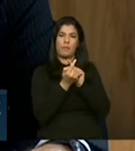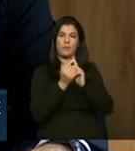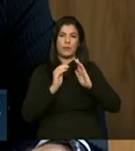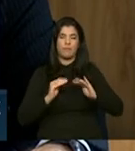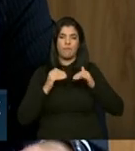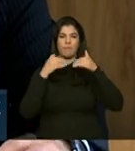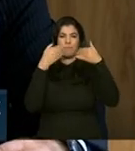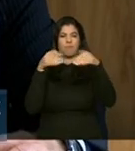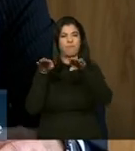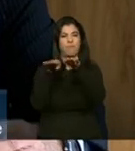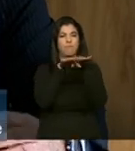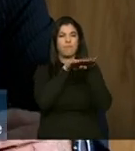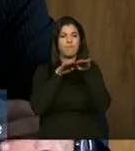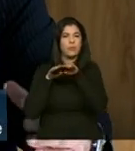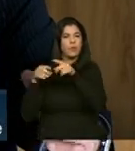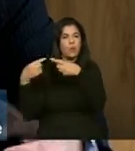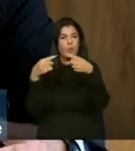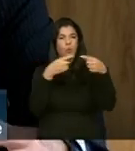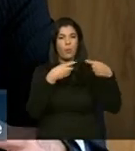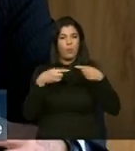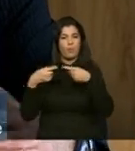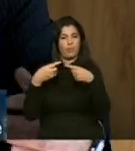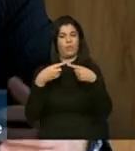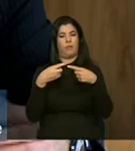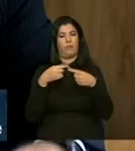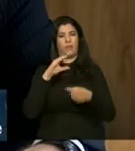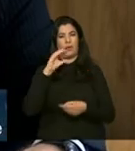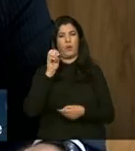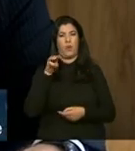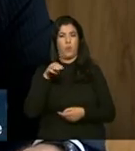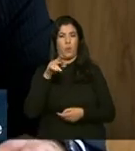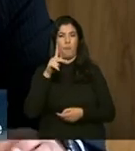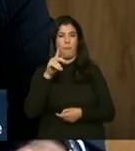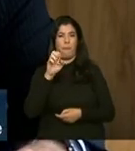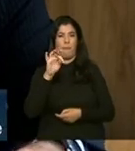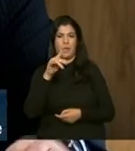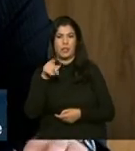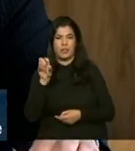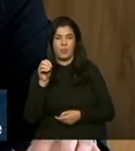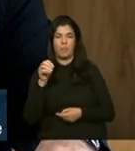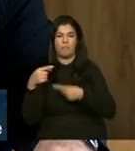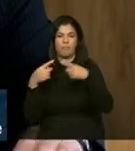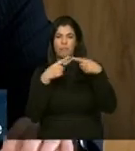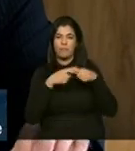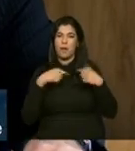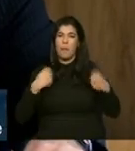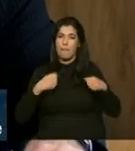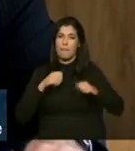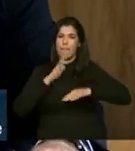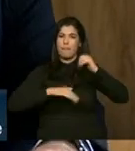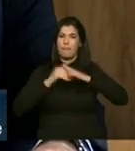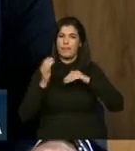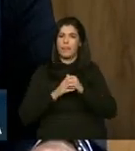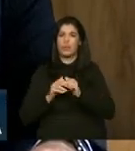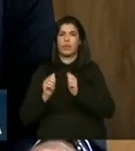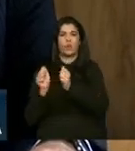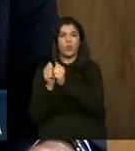isonomia competitiva. Então, isso exige uma mobilização, uma ação conjunta da sociedade, do governo,